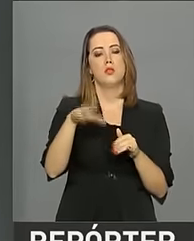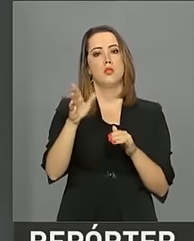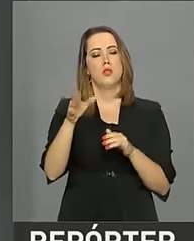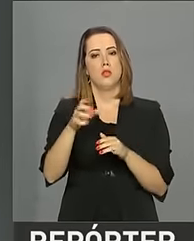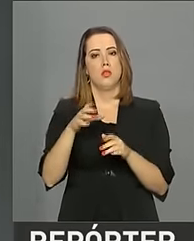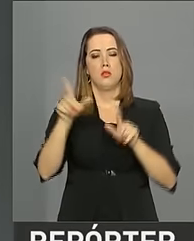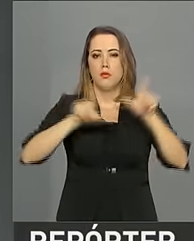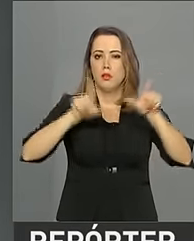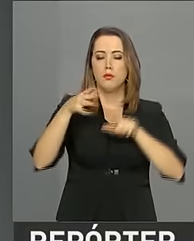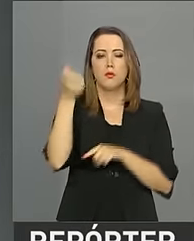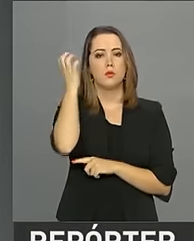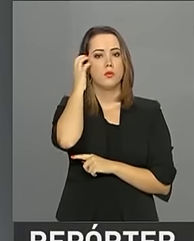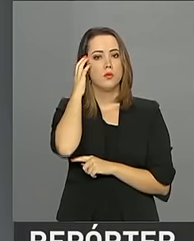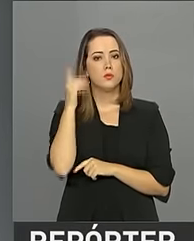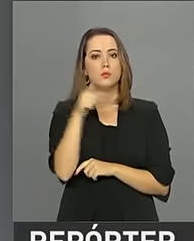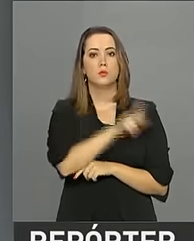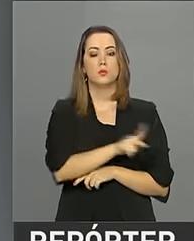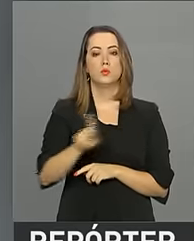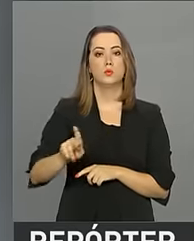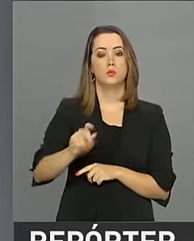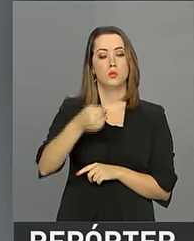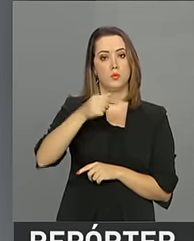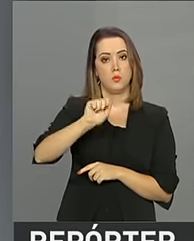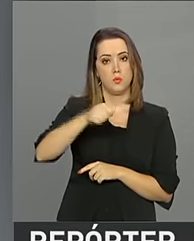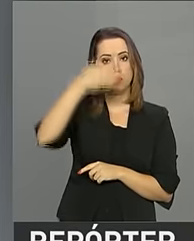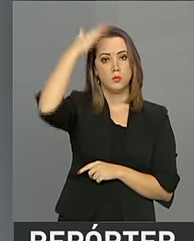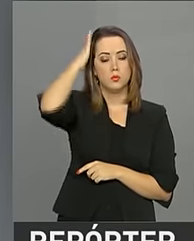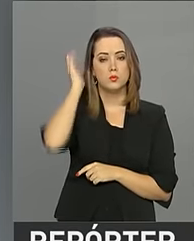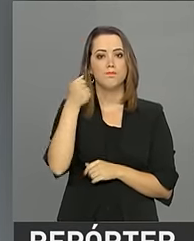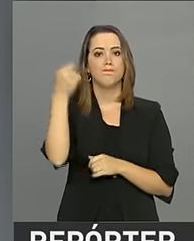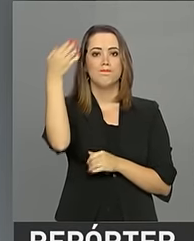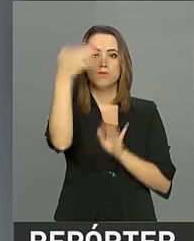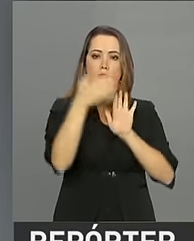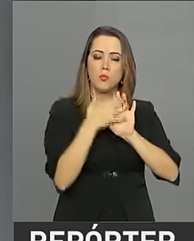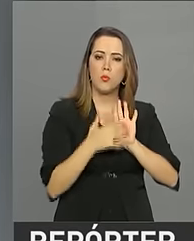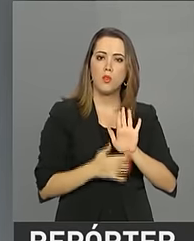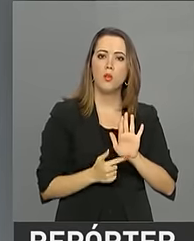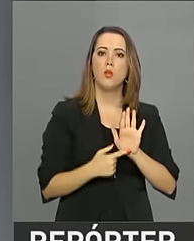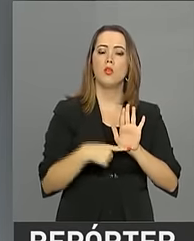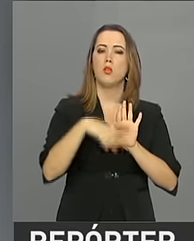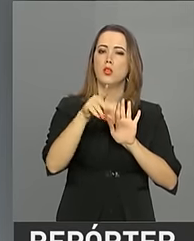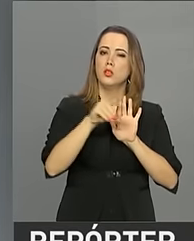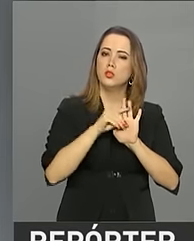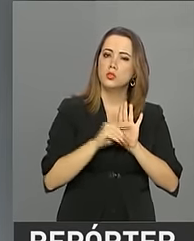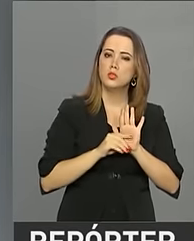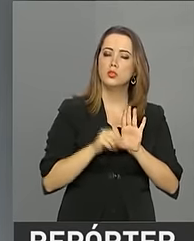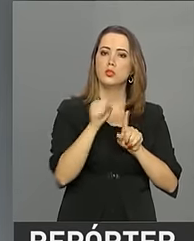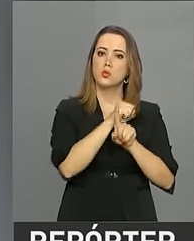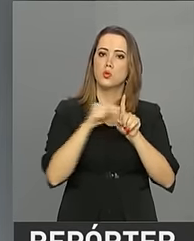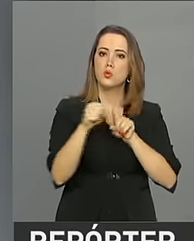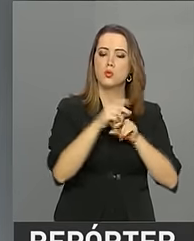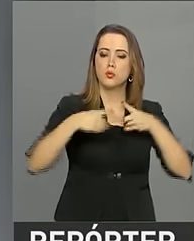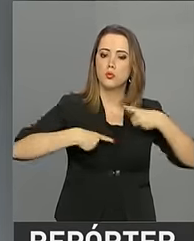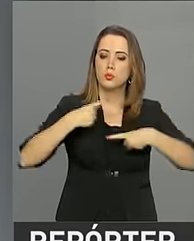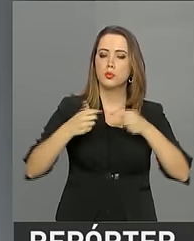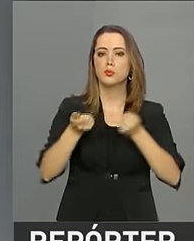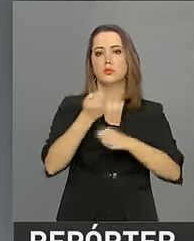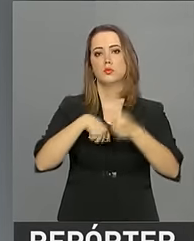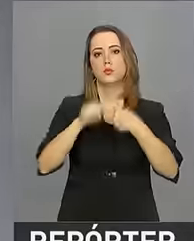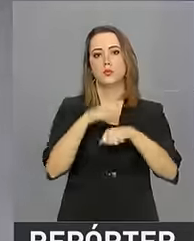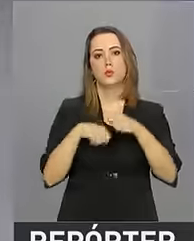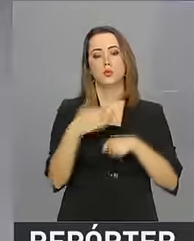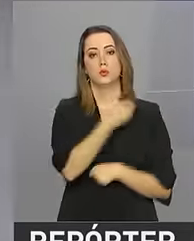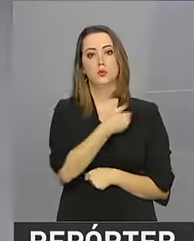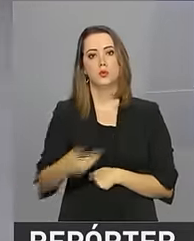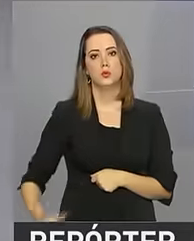onde o presidente Michel Temer vai apresentar à nação as diretrizes social, política e econômica do governo. Eu volto com você